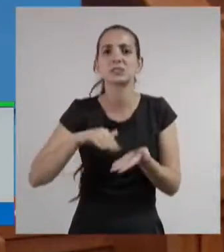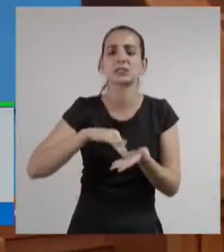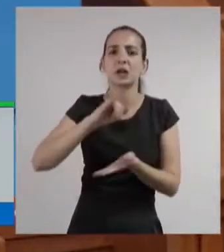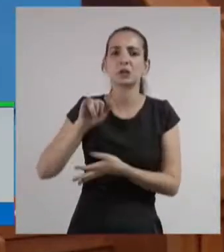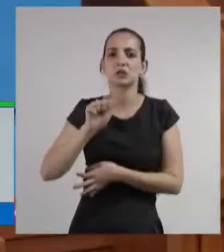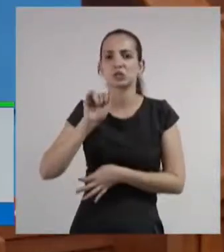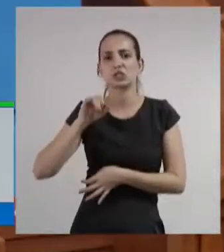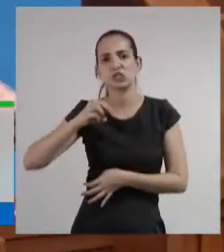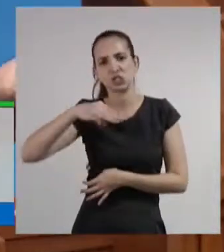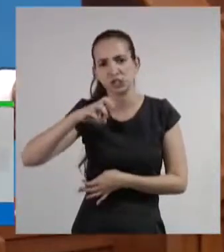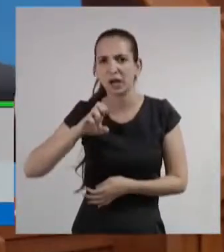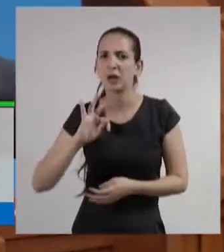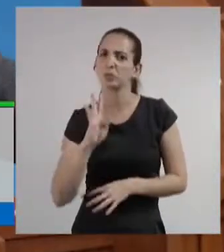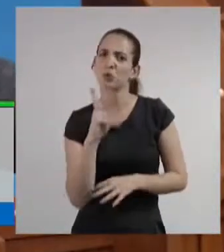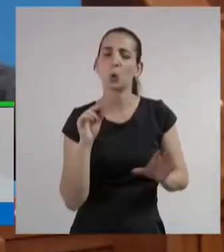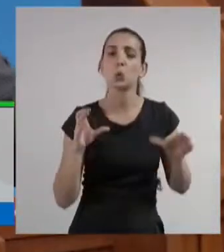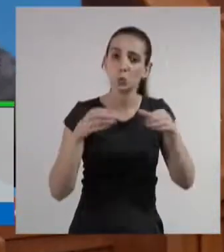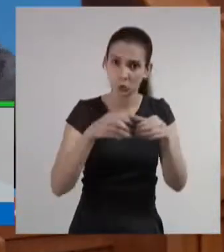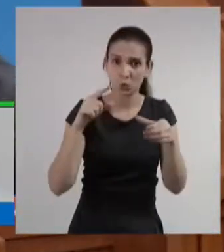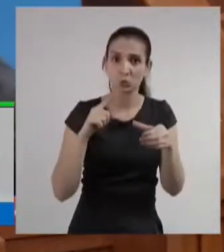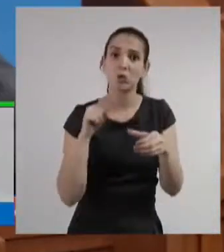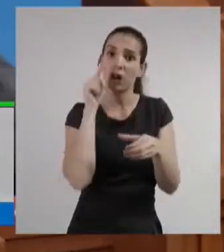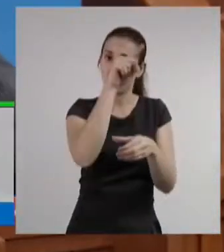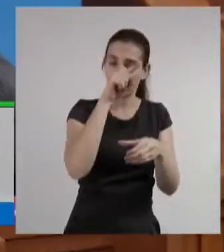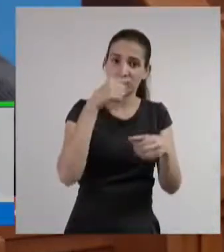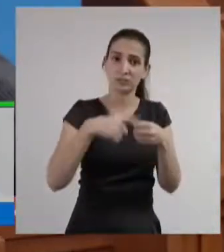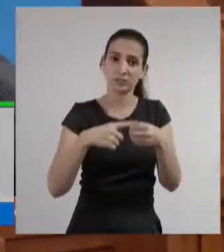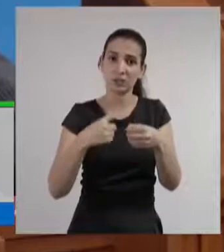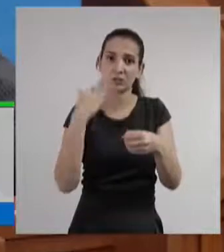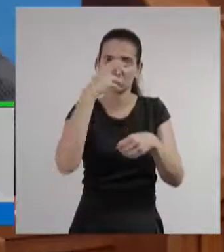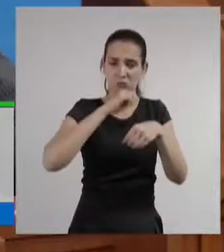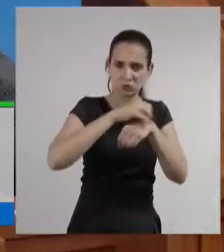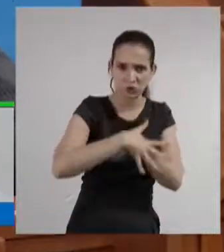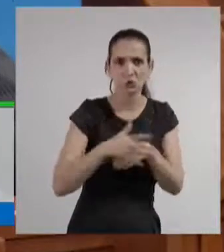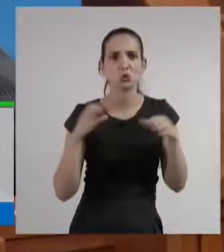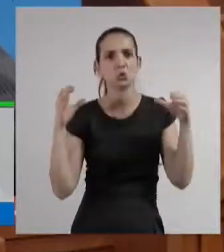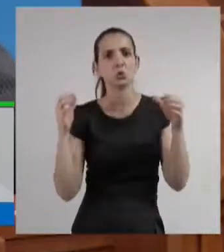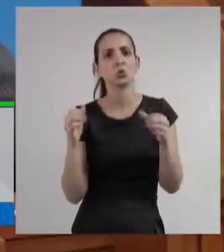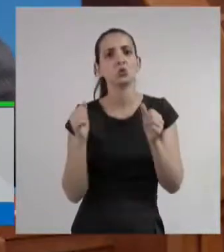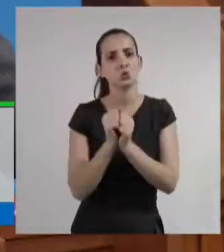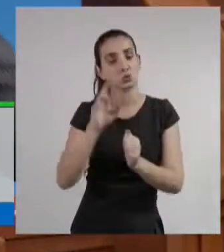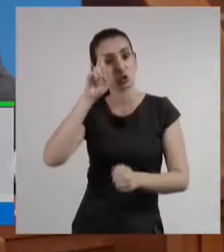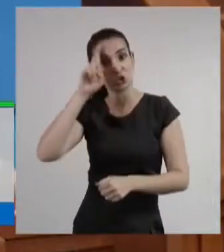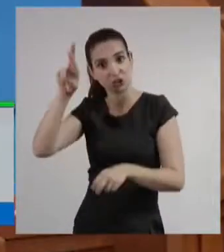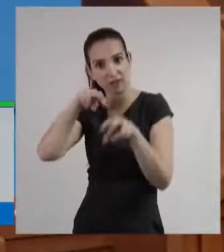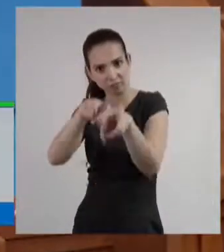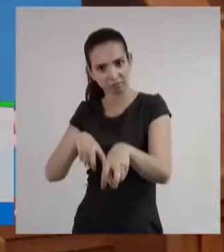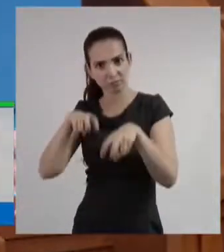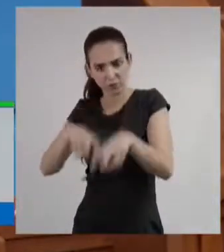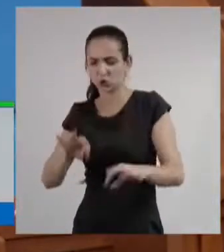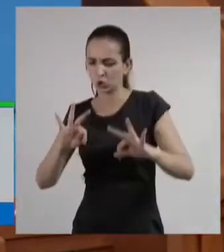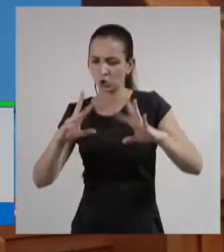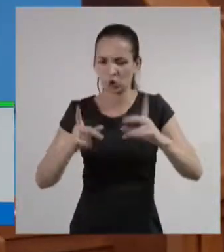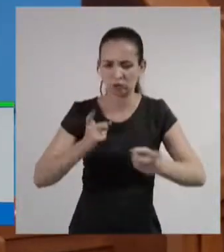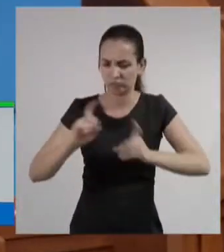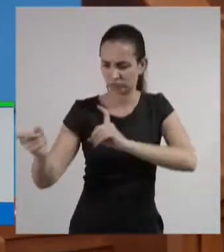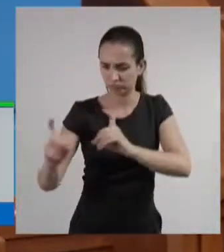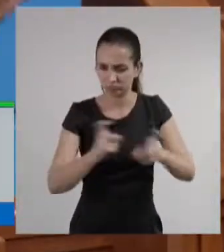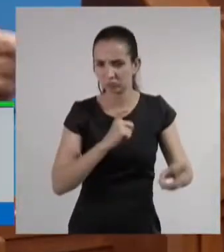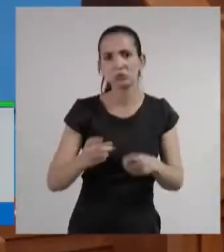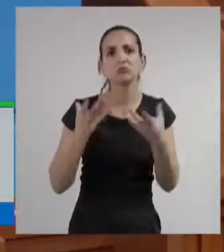tem feito várias reuniões com os produtores. Agora, as